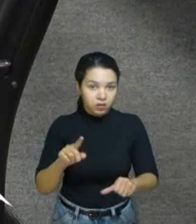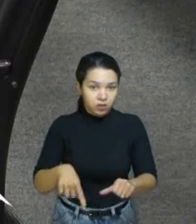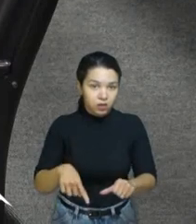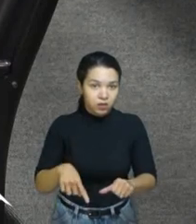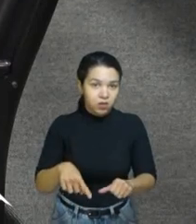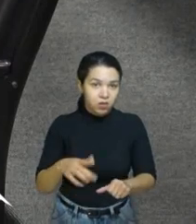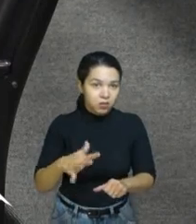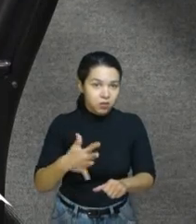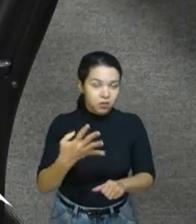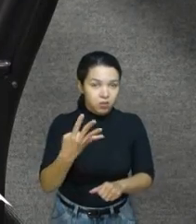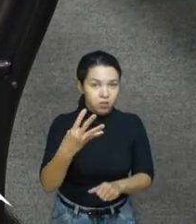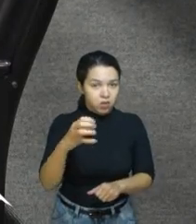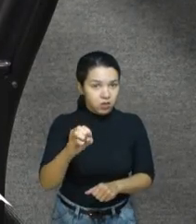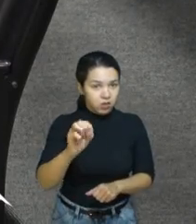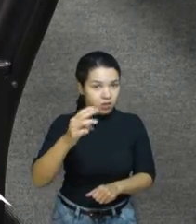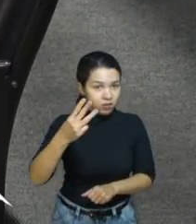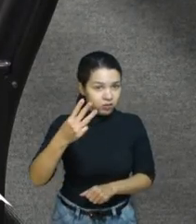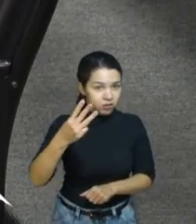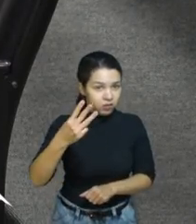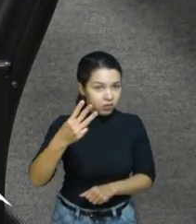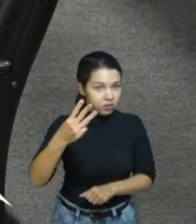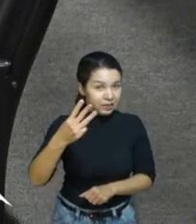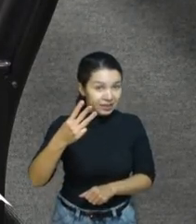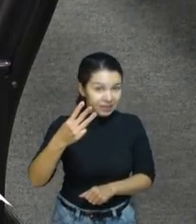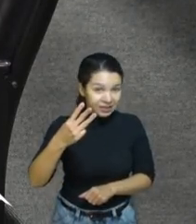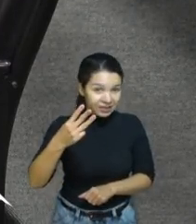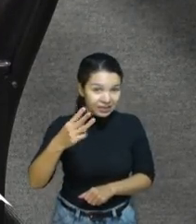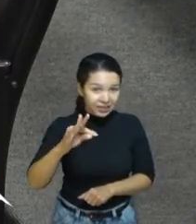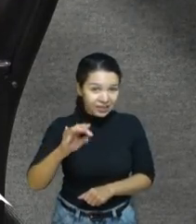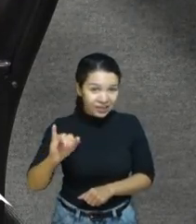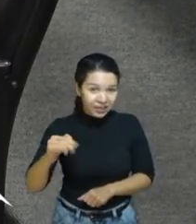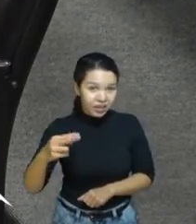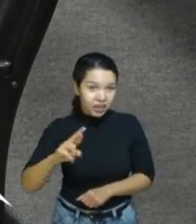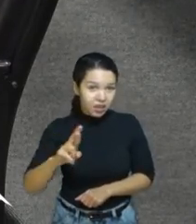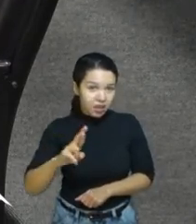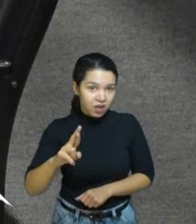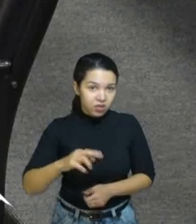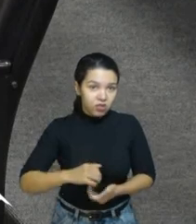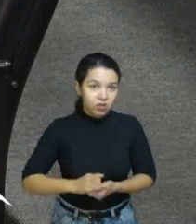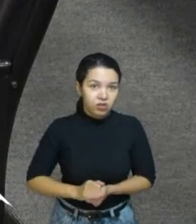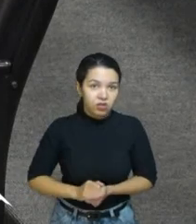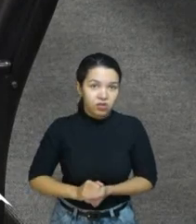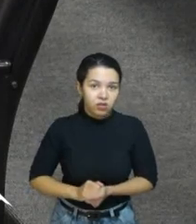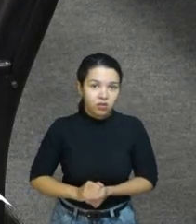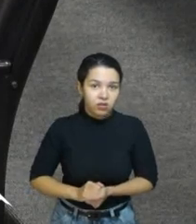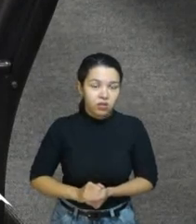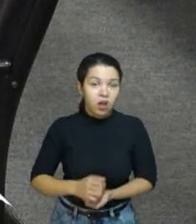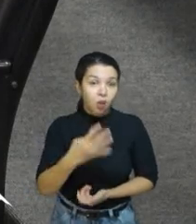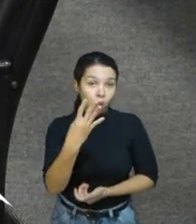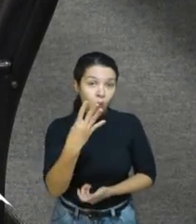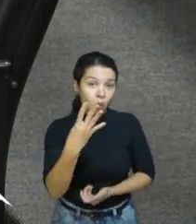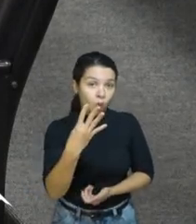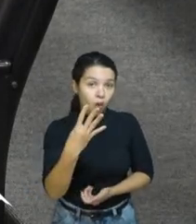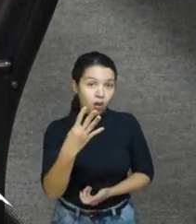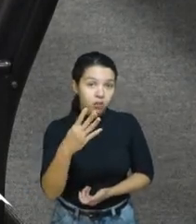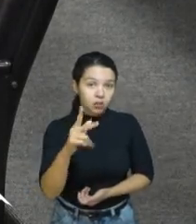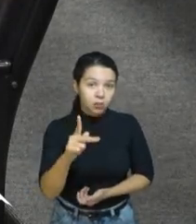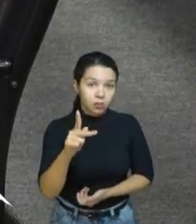algo da ordem de 40 trilhões de reais, ou seja, são 4